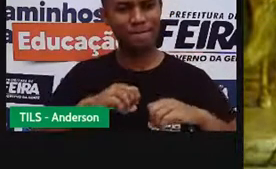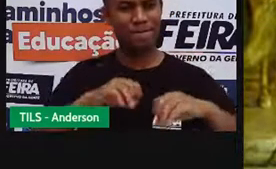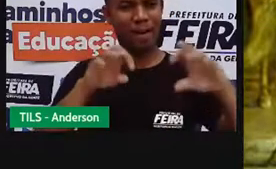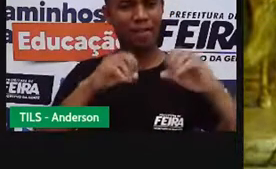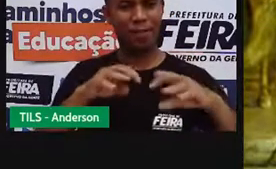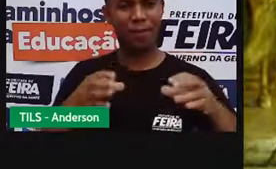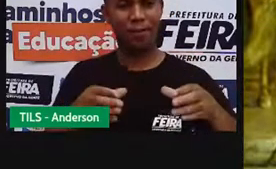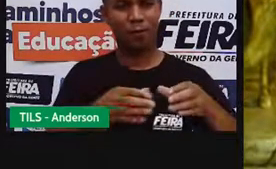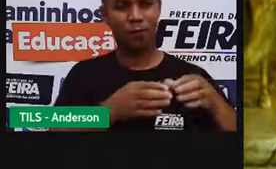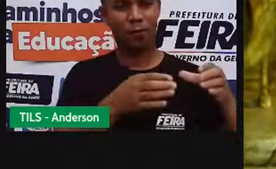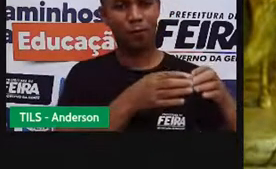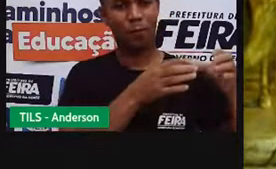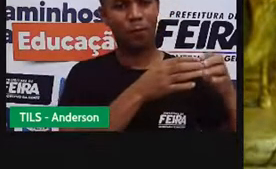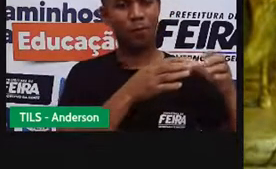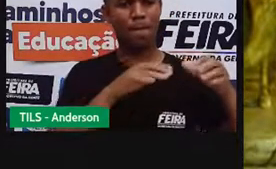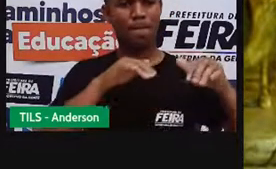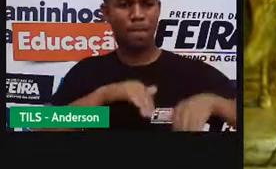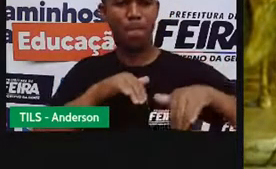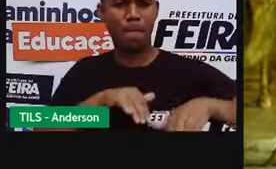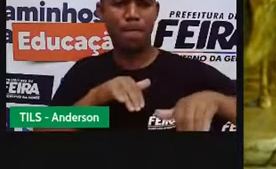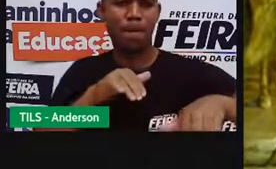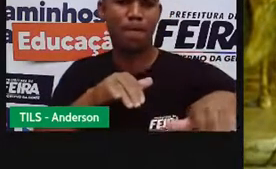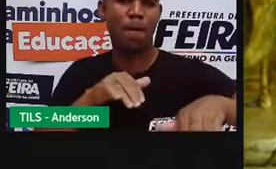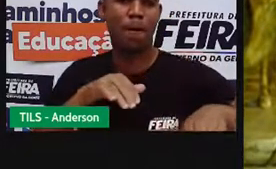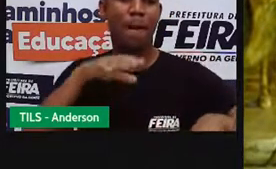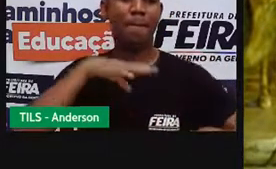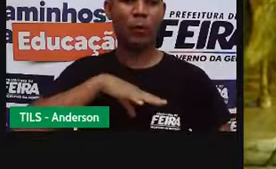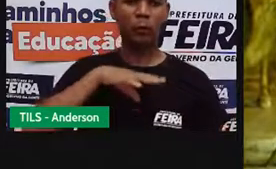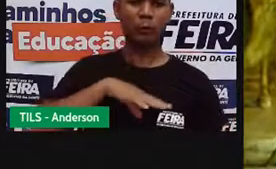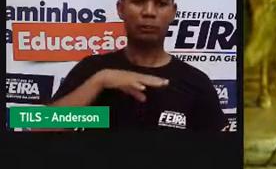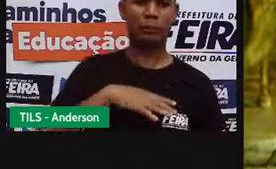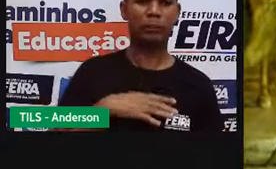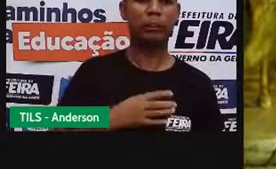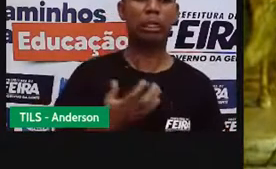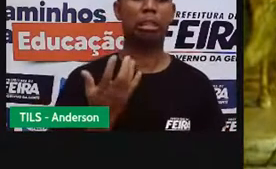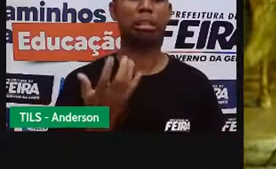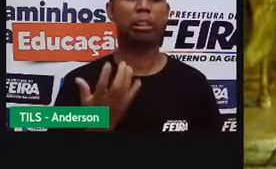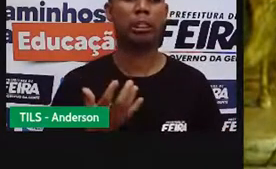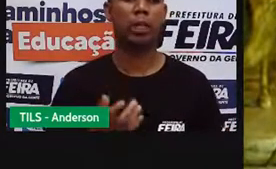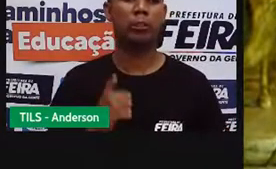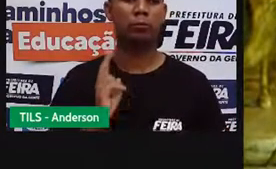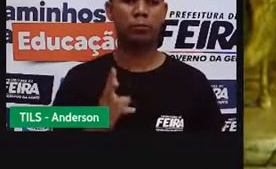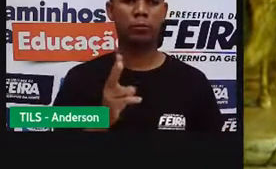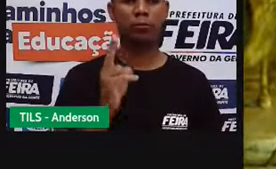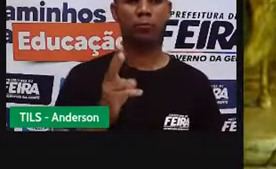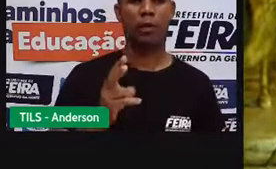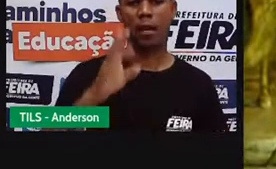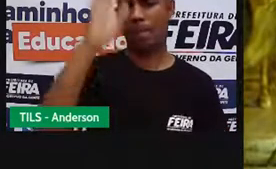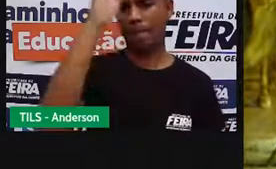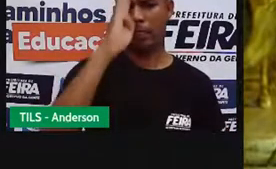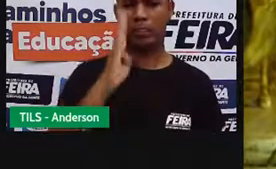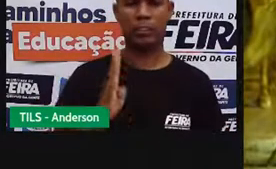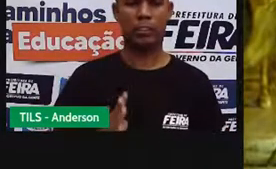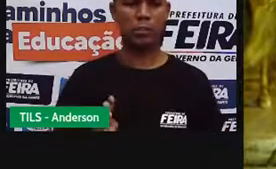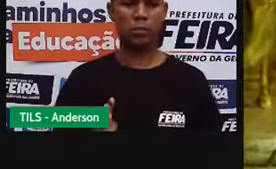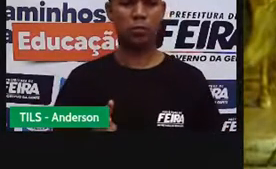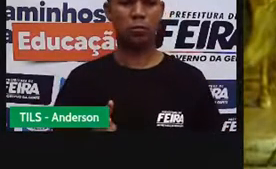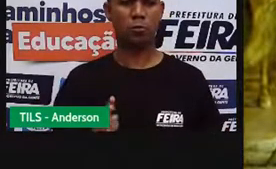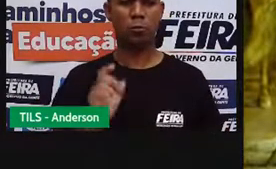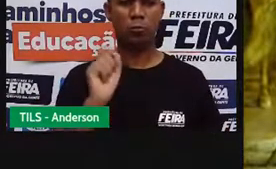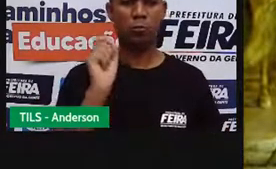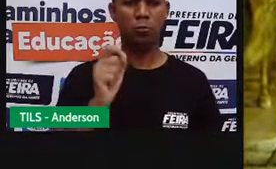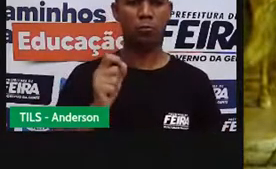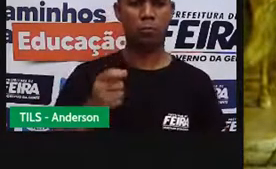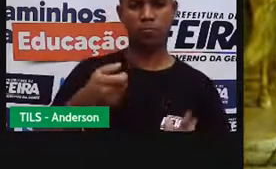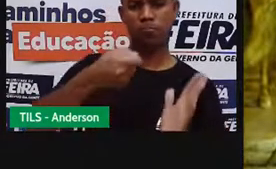as tropas portuguesas que estavam aqui, que queriam manter o Brasil aprisionado